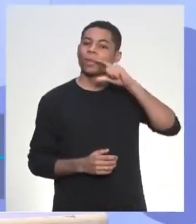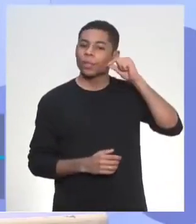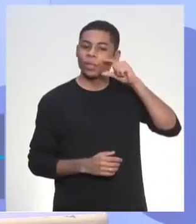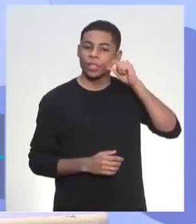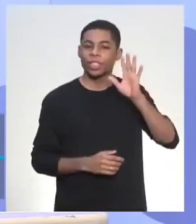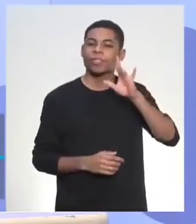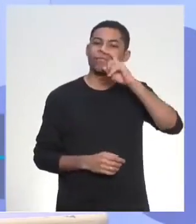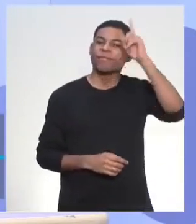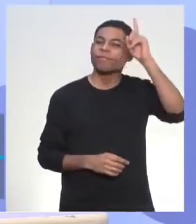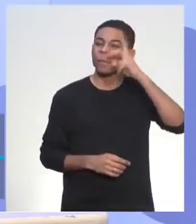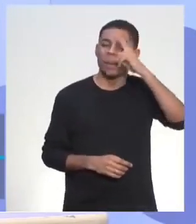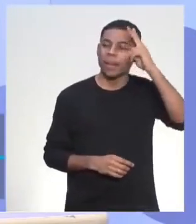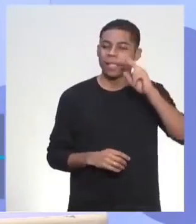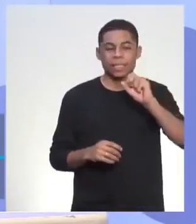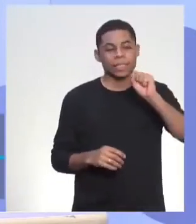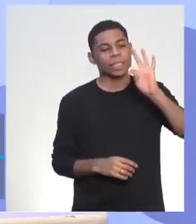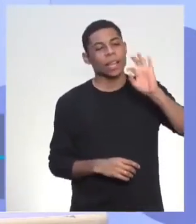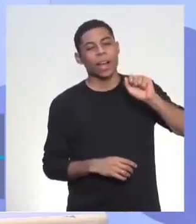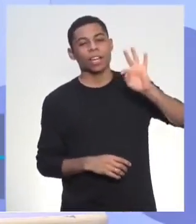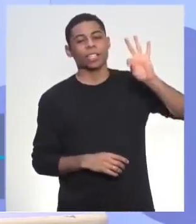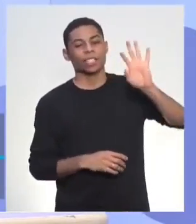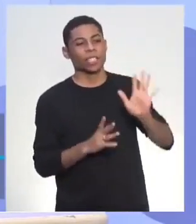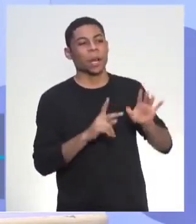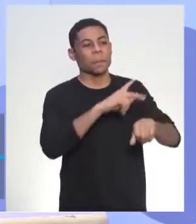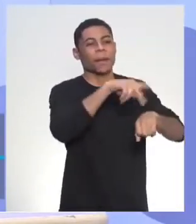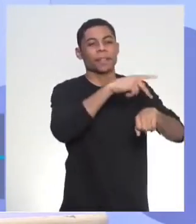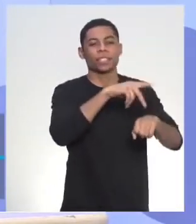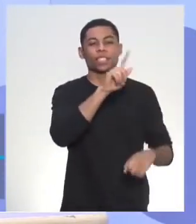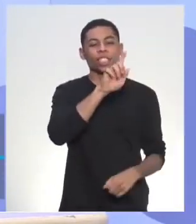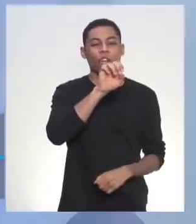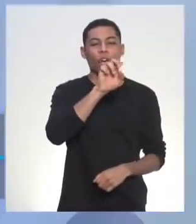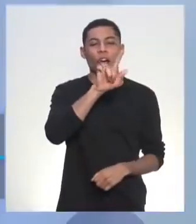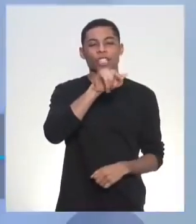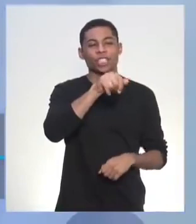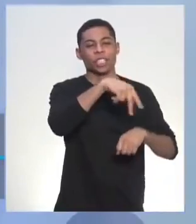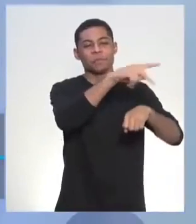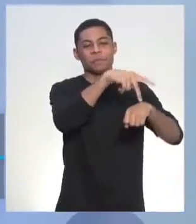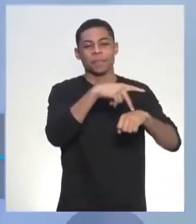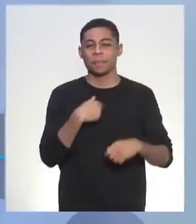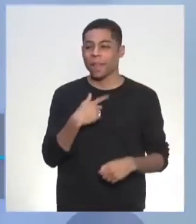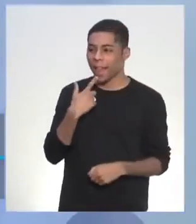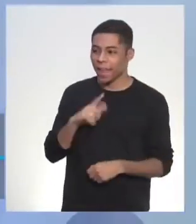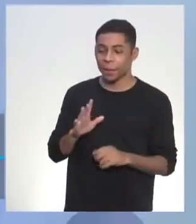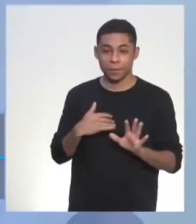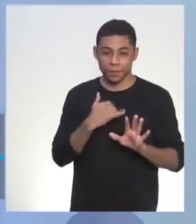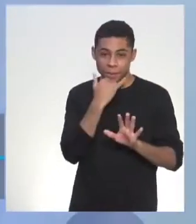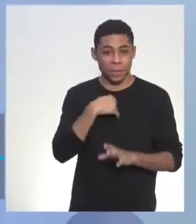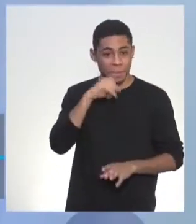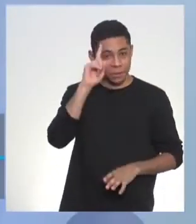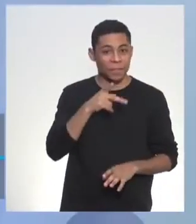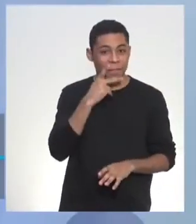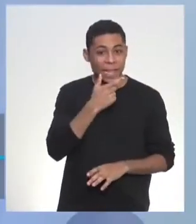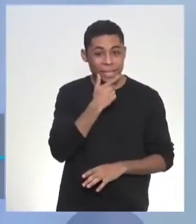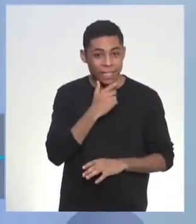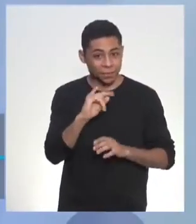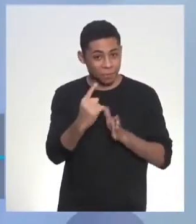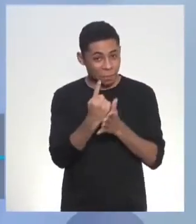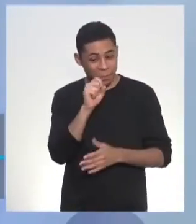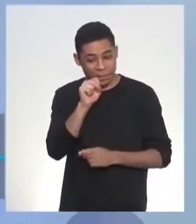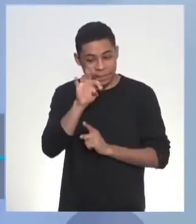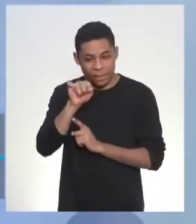muito cheia. Também é da Geórgia, né? Então eu tenho que usar o meu idioma. Eu não sei falar inglês, viu, gente? Antes que vocês